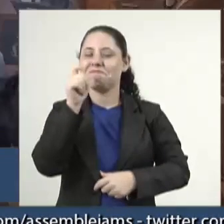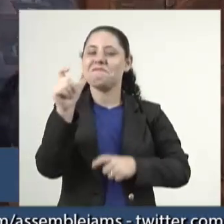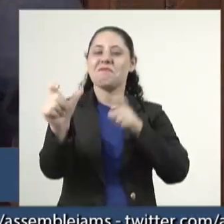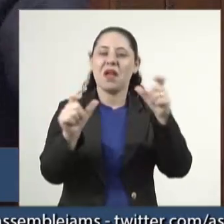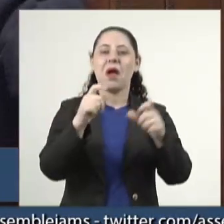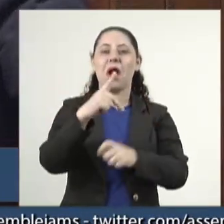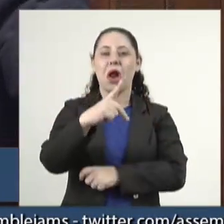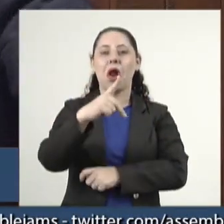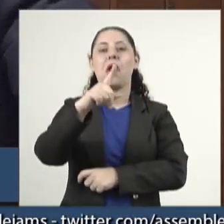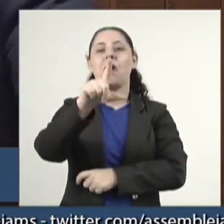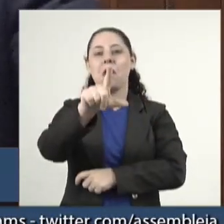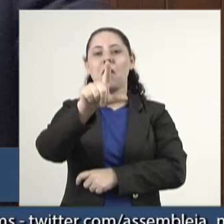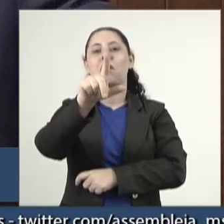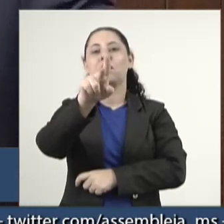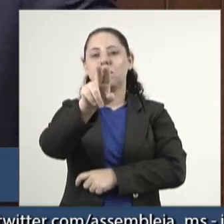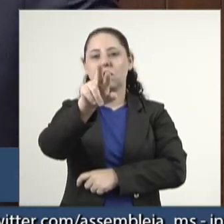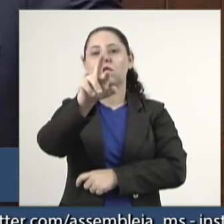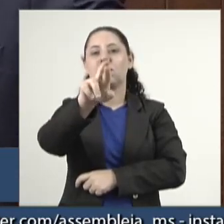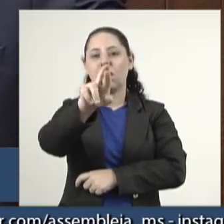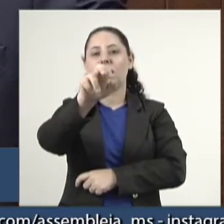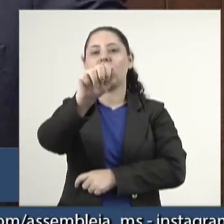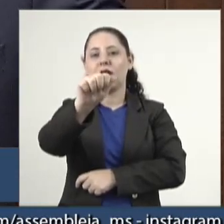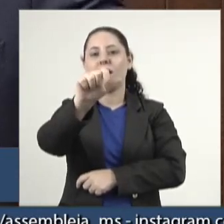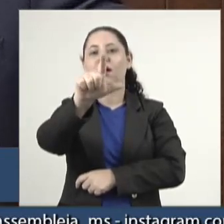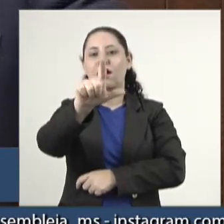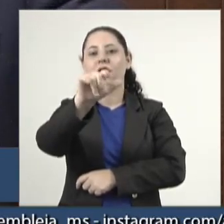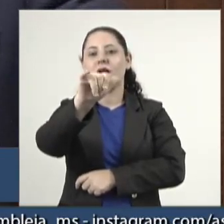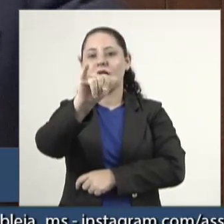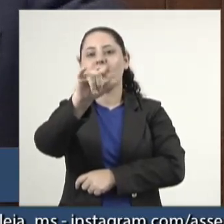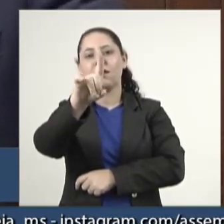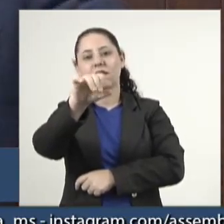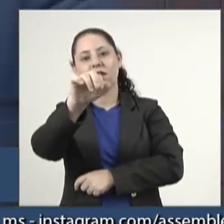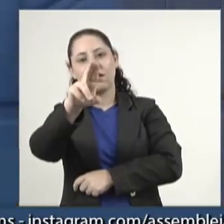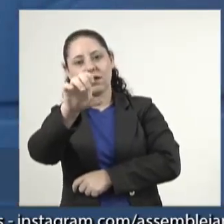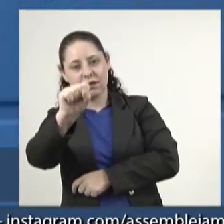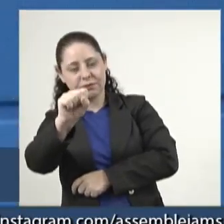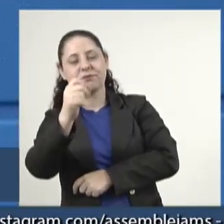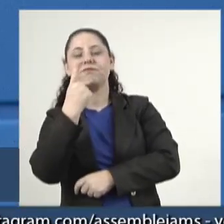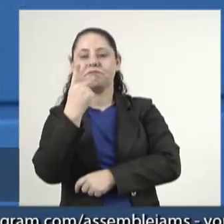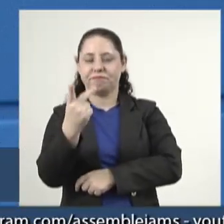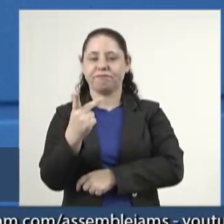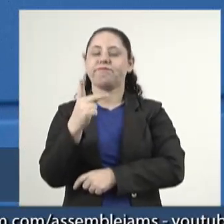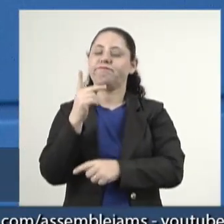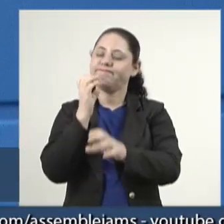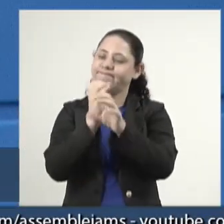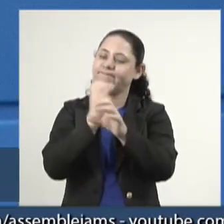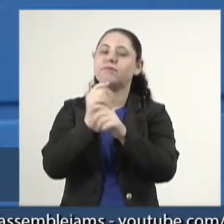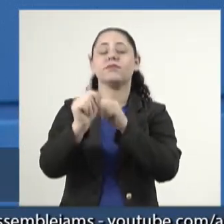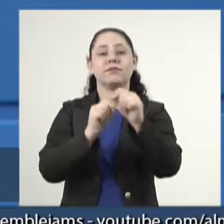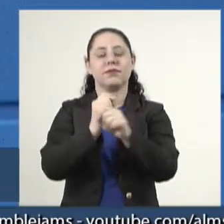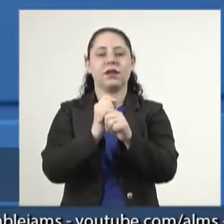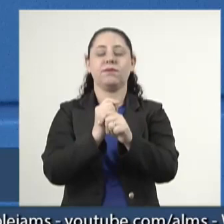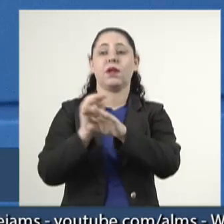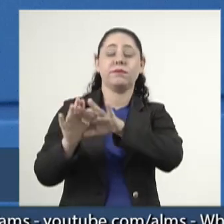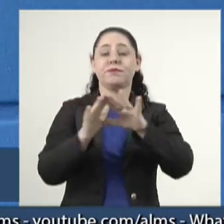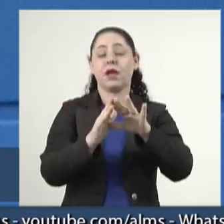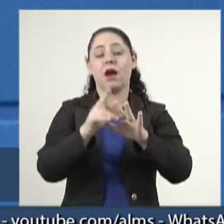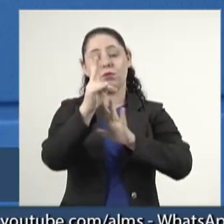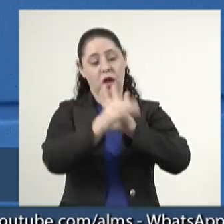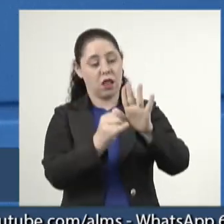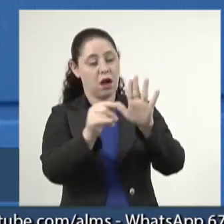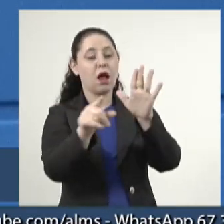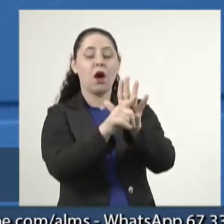das opiniões. De modo especial, sobre essa questão que o senhor acaba de colocar, sobre o projeto de lei,